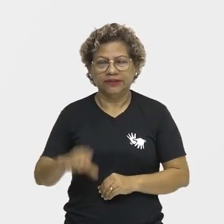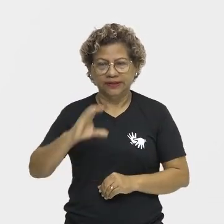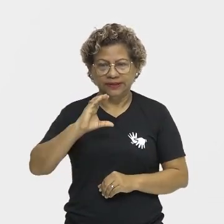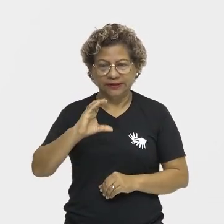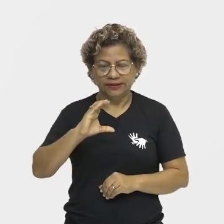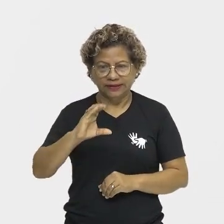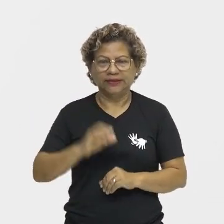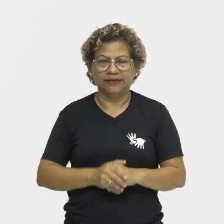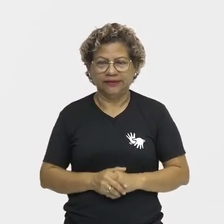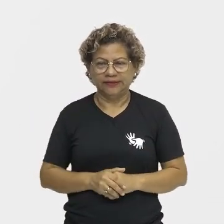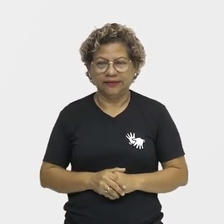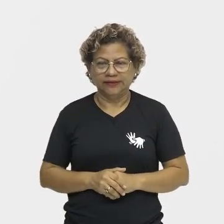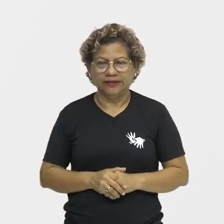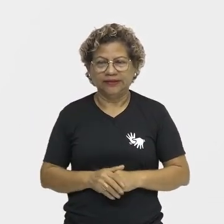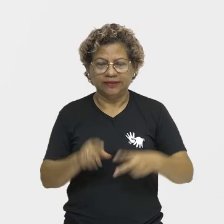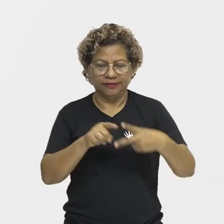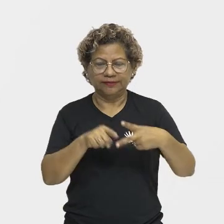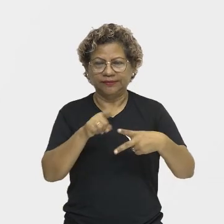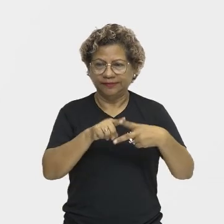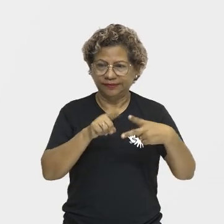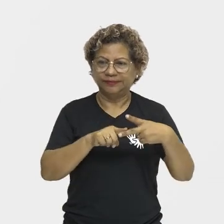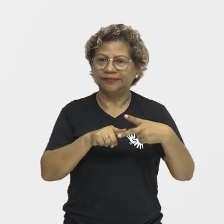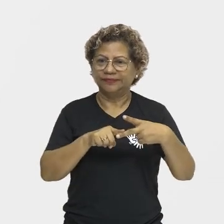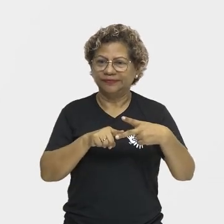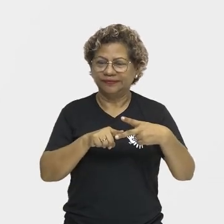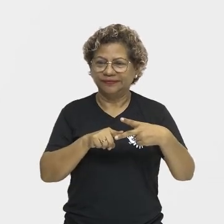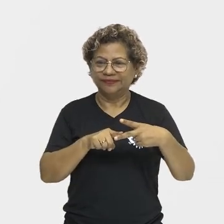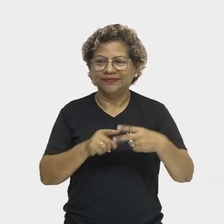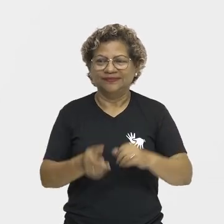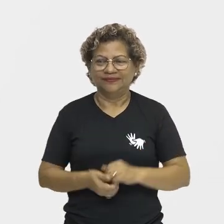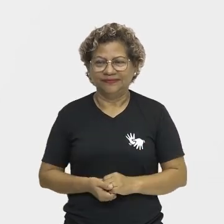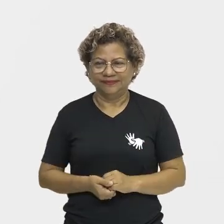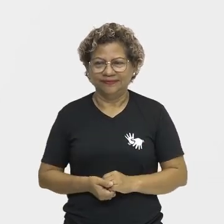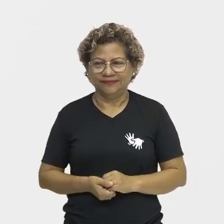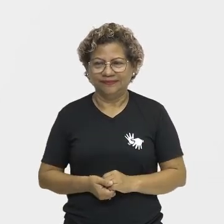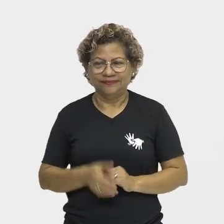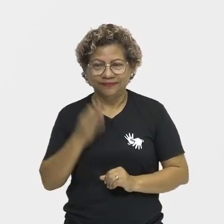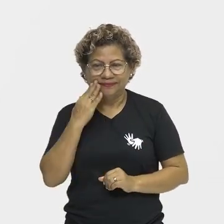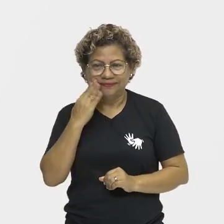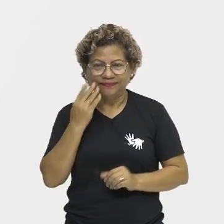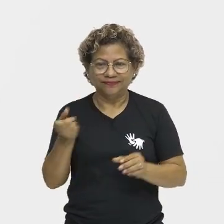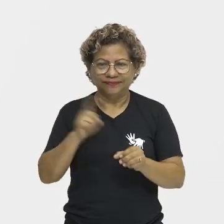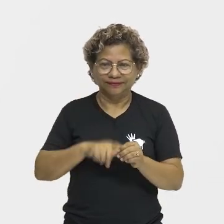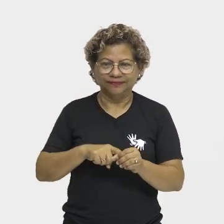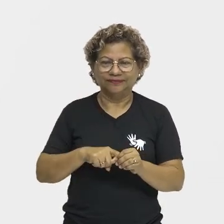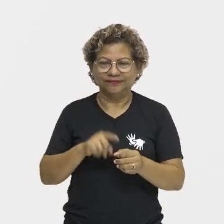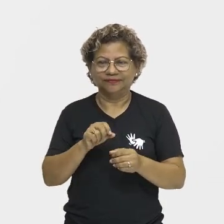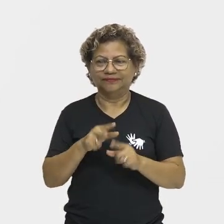se tiverem direções perpendiculares. É isso aí, pessoal. Boa sorte. Daqui a pouco a gente volta para a correção.